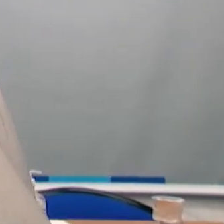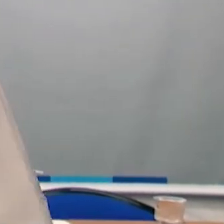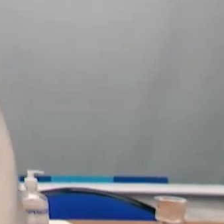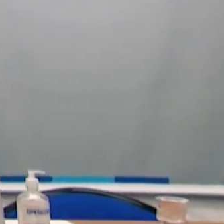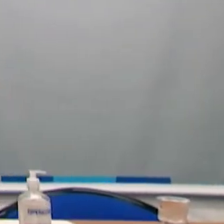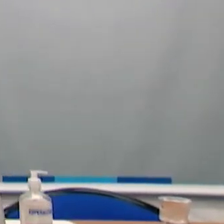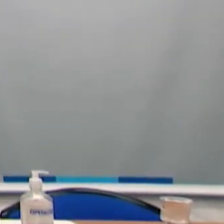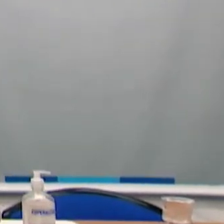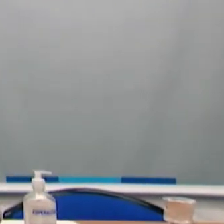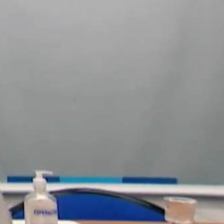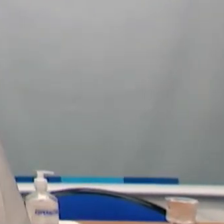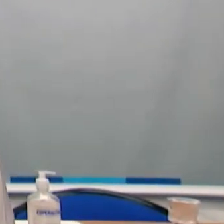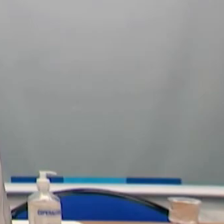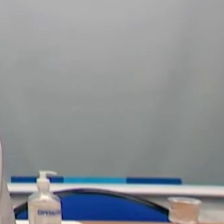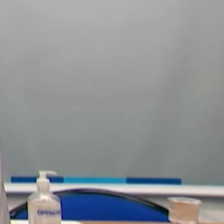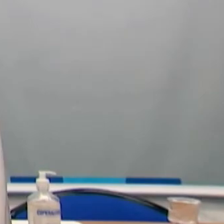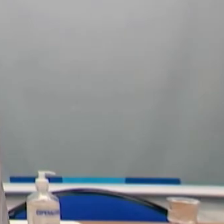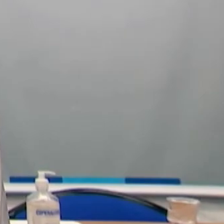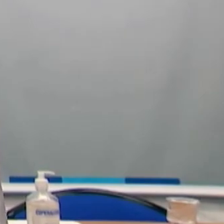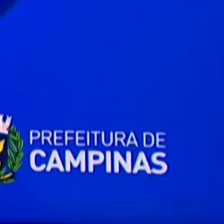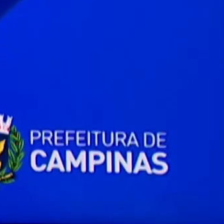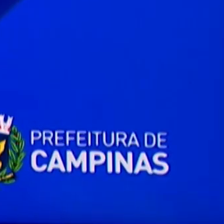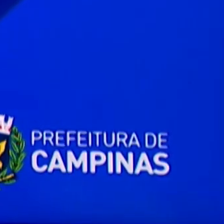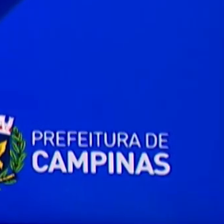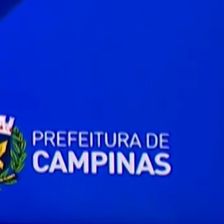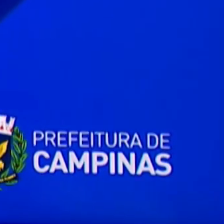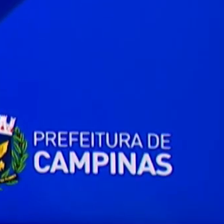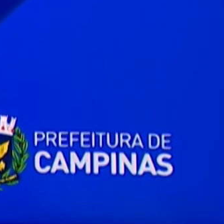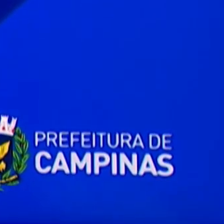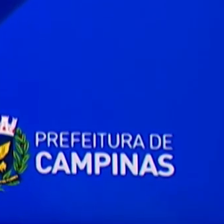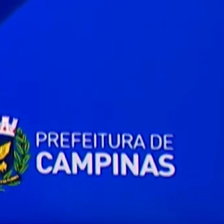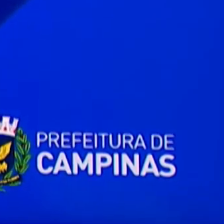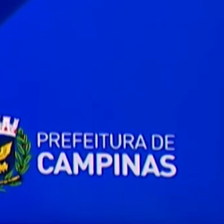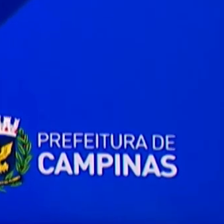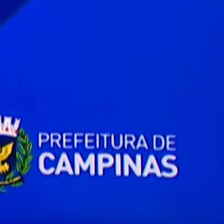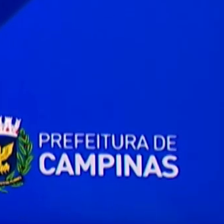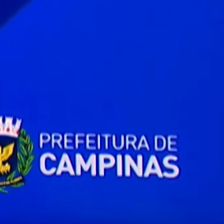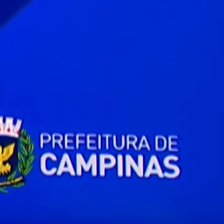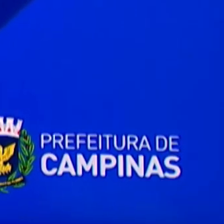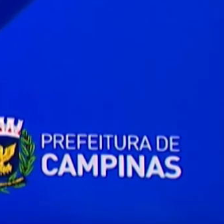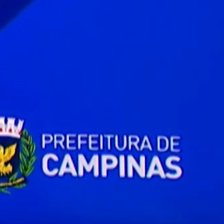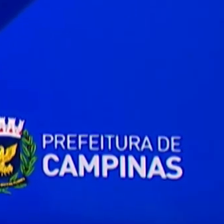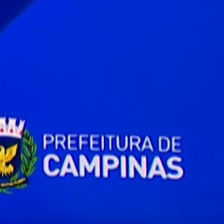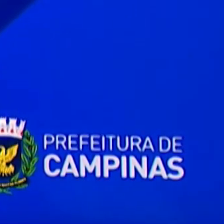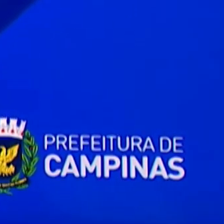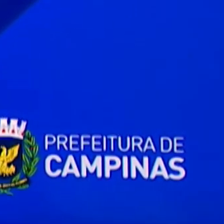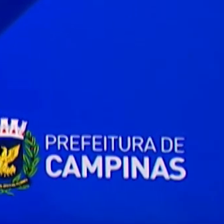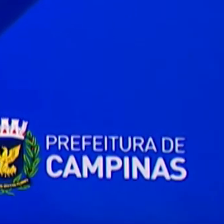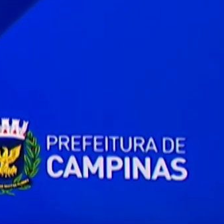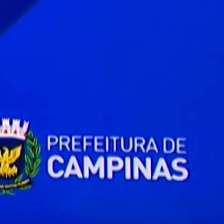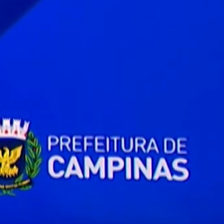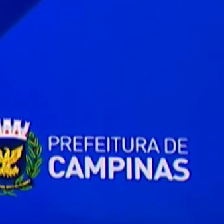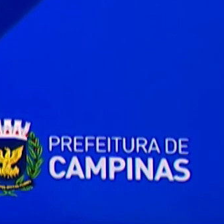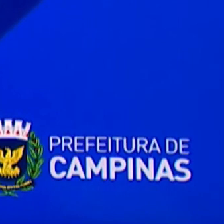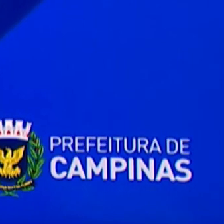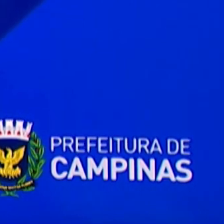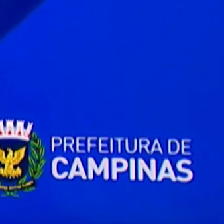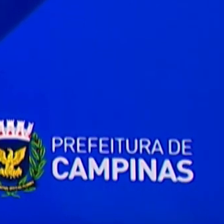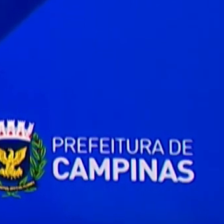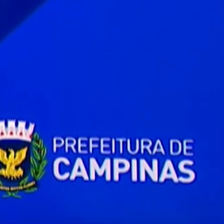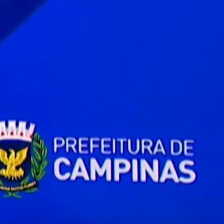vão na consulta, nós tentaremos colocar outras pessoas. Manter o cadastro atualizado com o telefone correto dos usuários